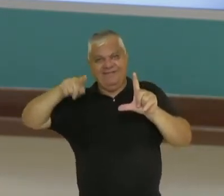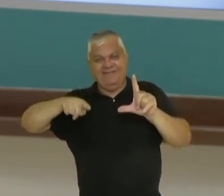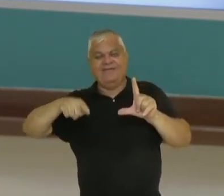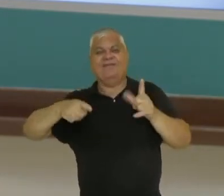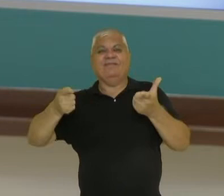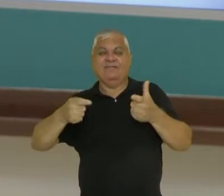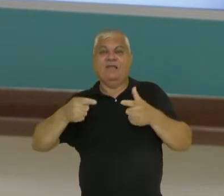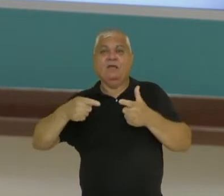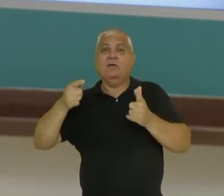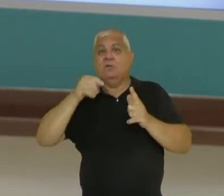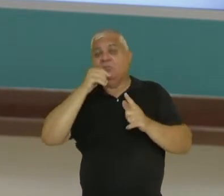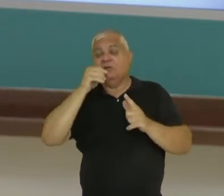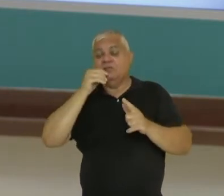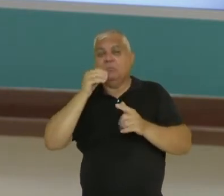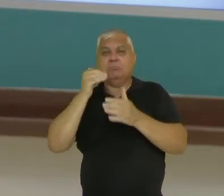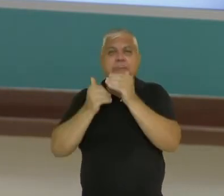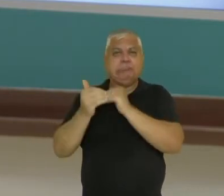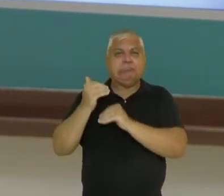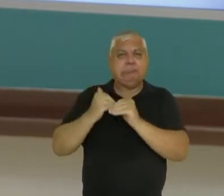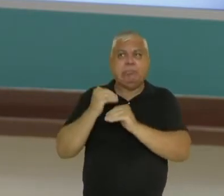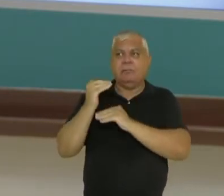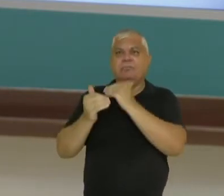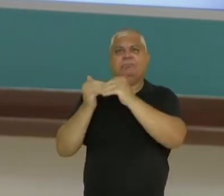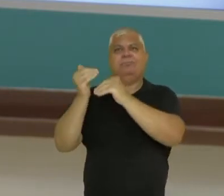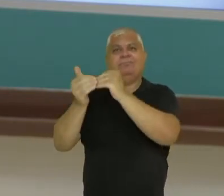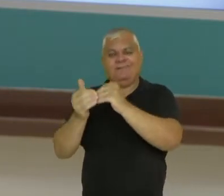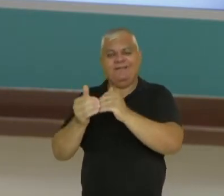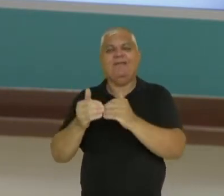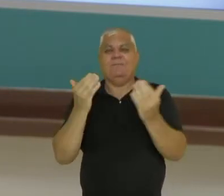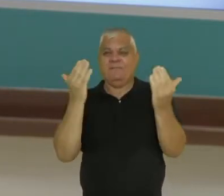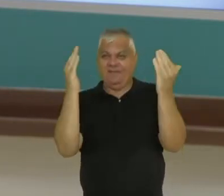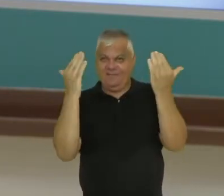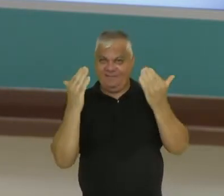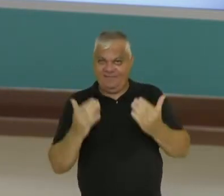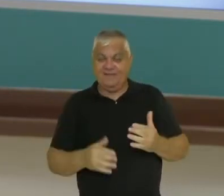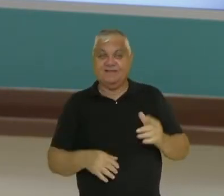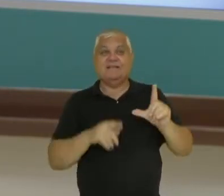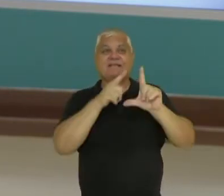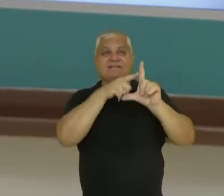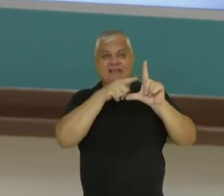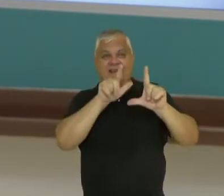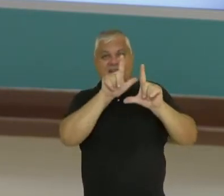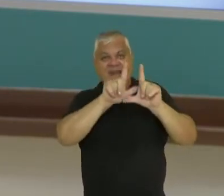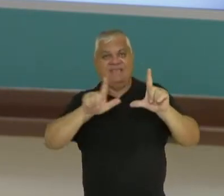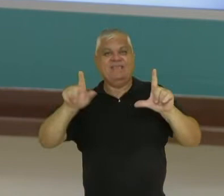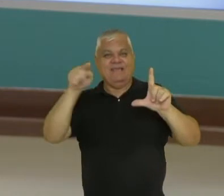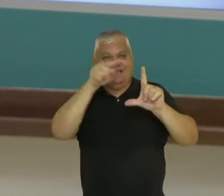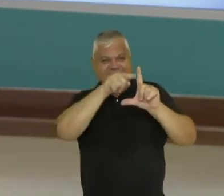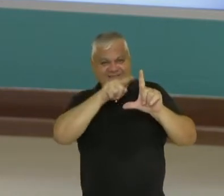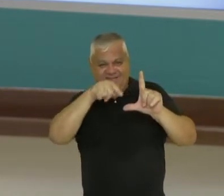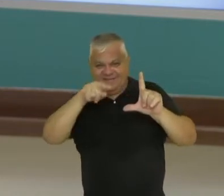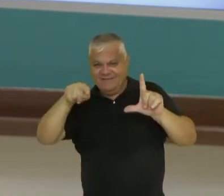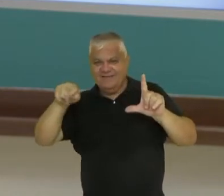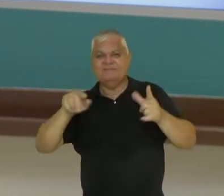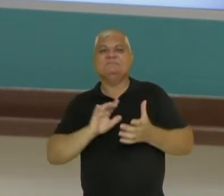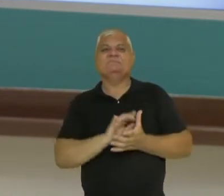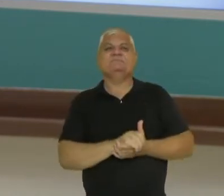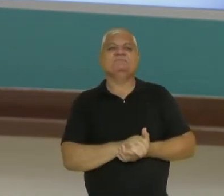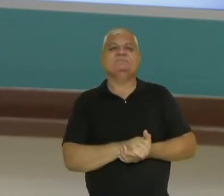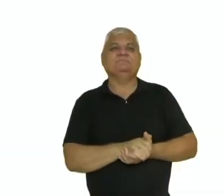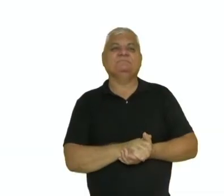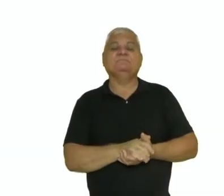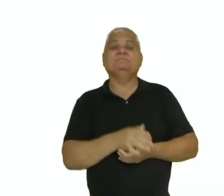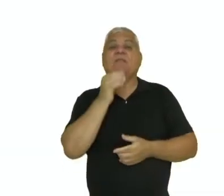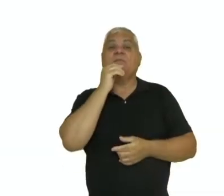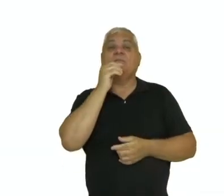ou uma baixa nas vendas? São coisas que você pode analisar num gráfico de linhas como esse. Um gráfico